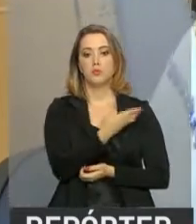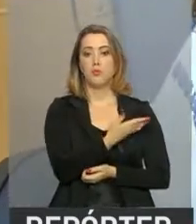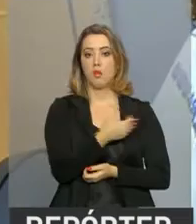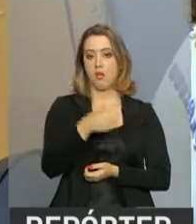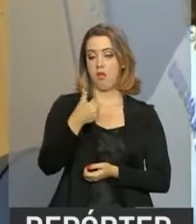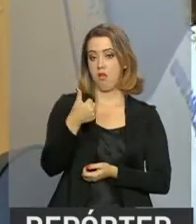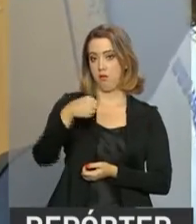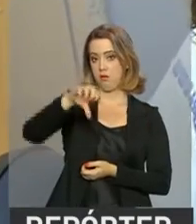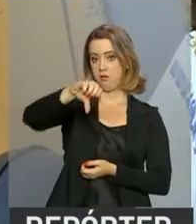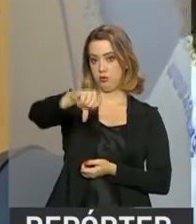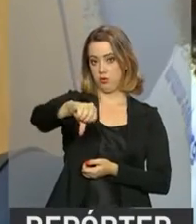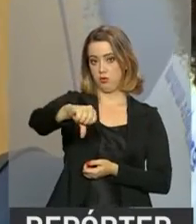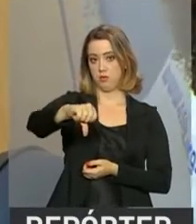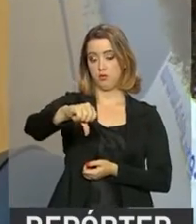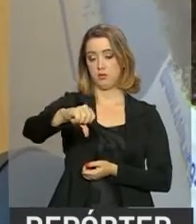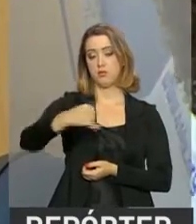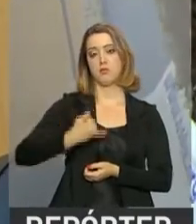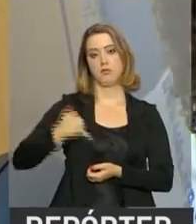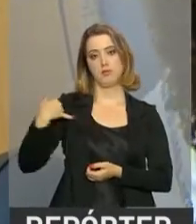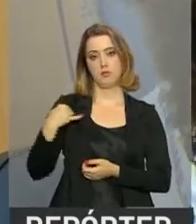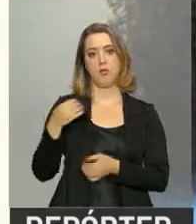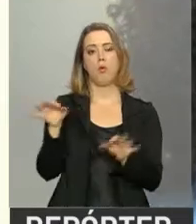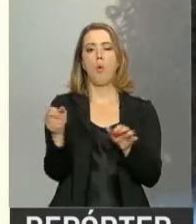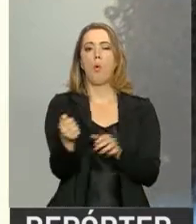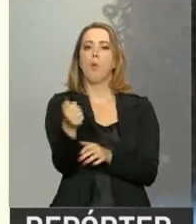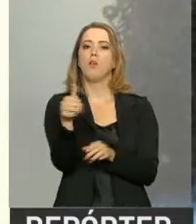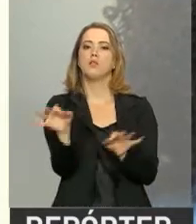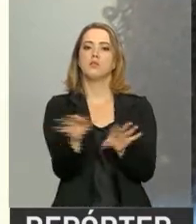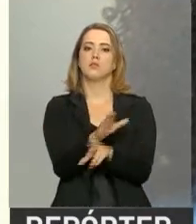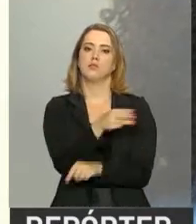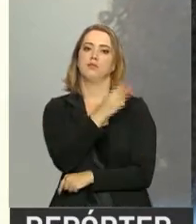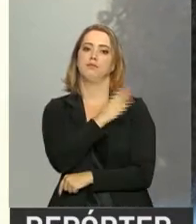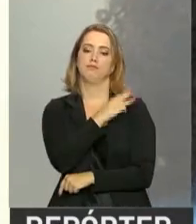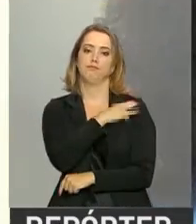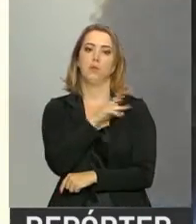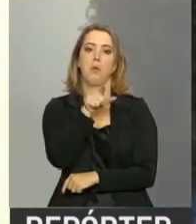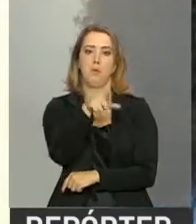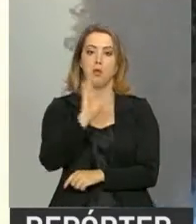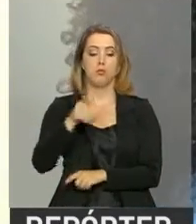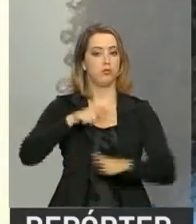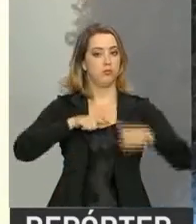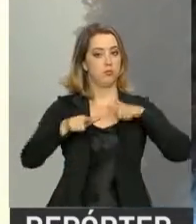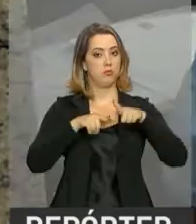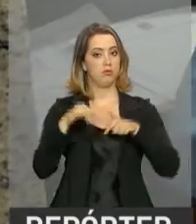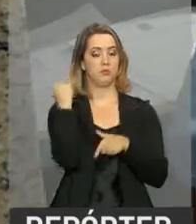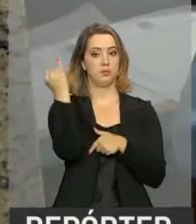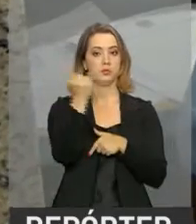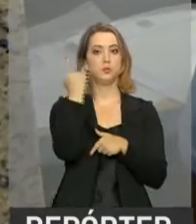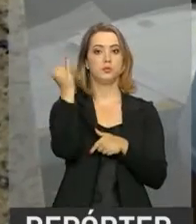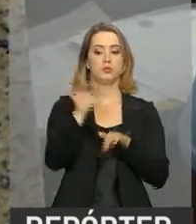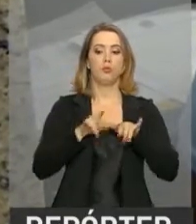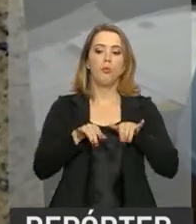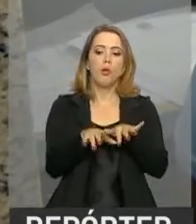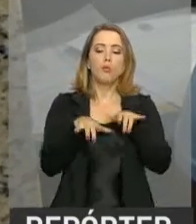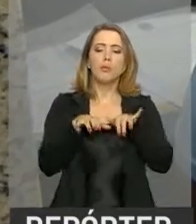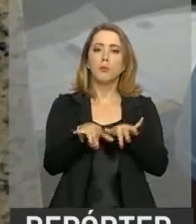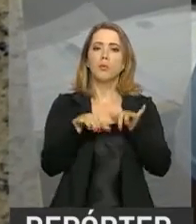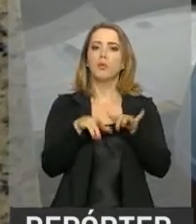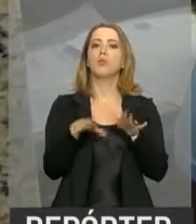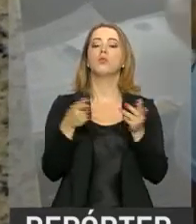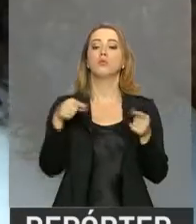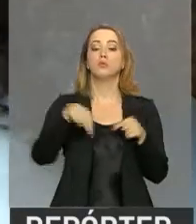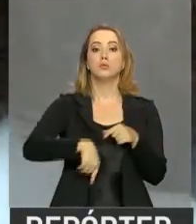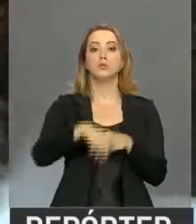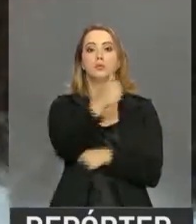19 anos e está terminando o ensino médio mas já desempenha funções importantes no setor de cadastro desta empresa no rio de